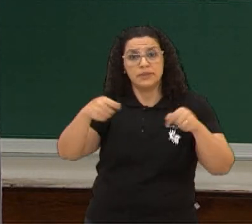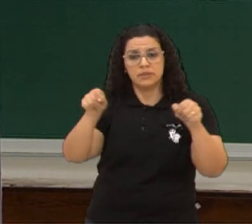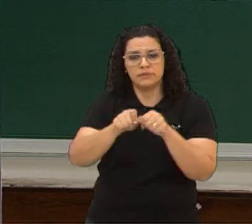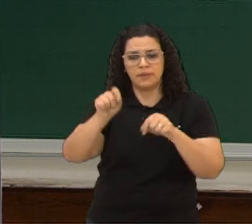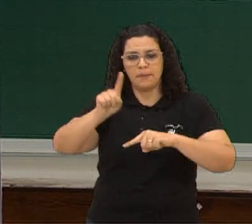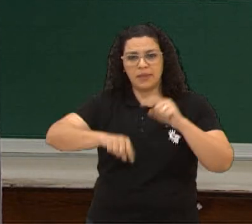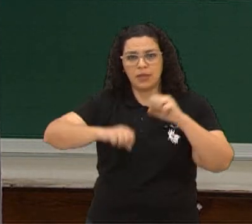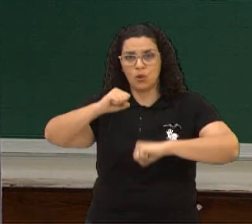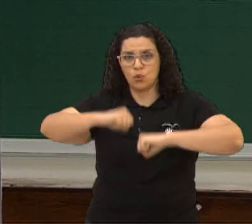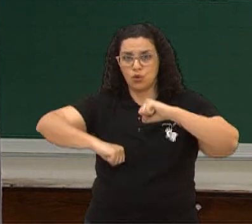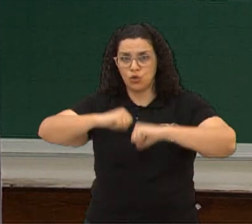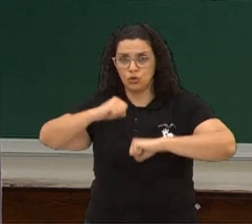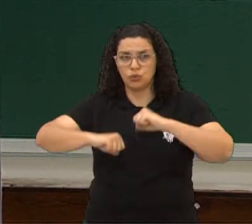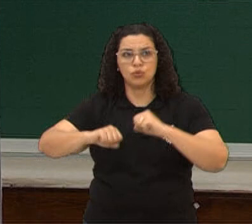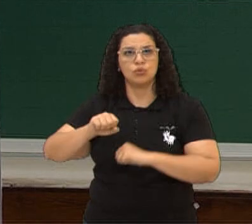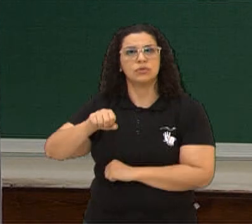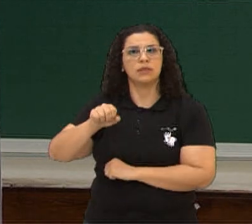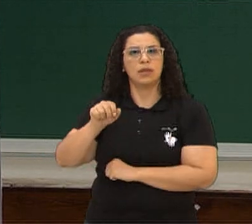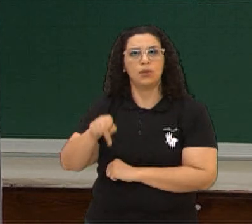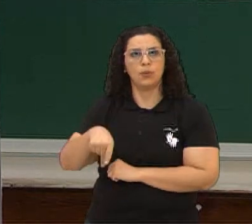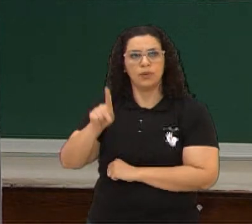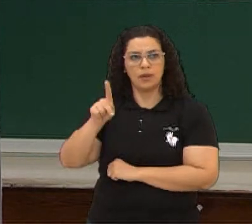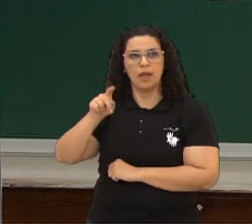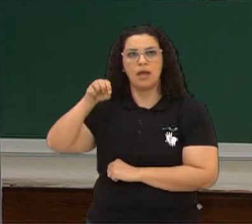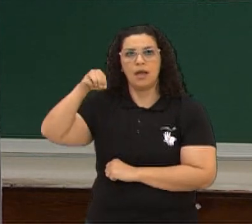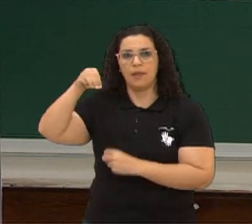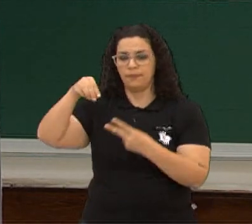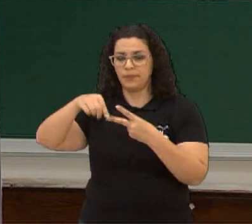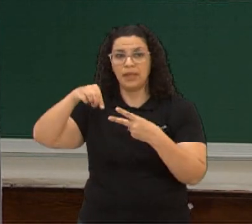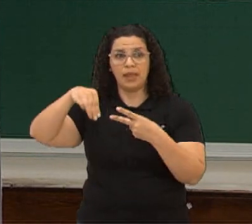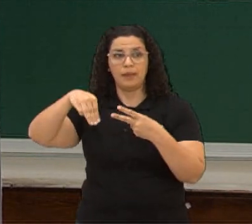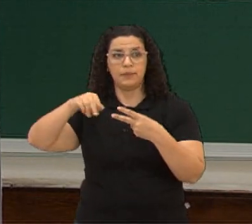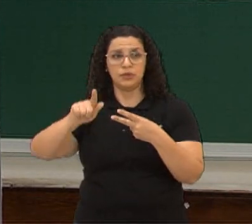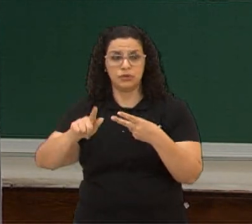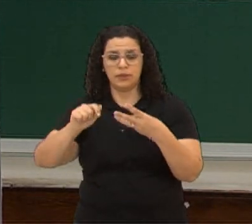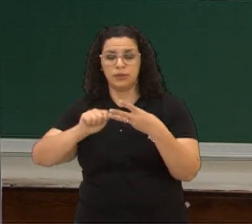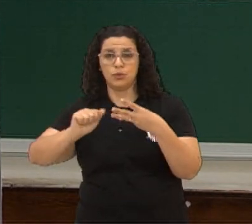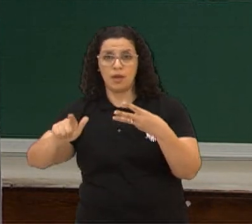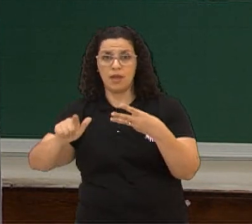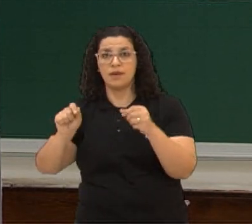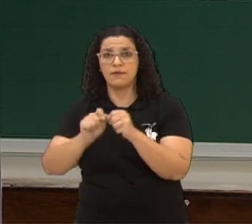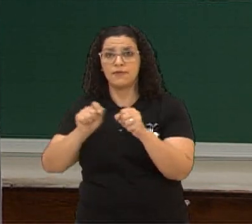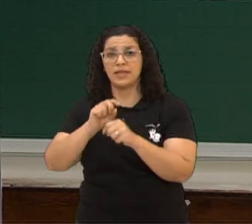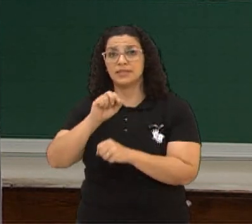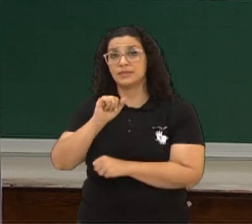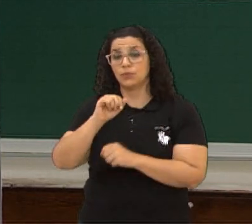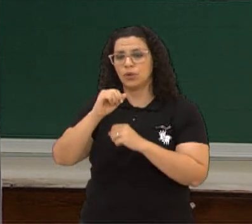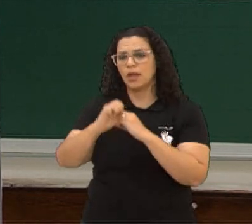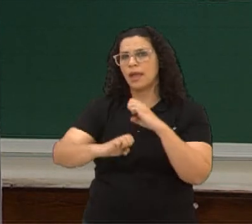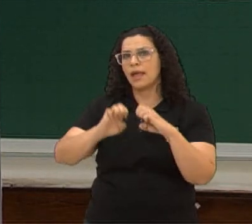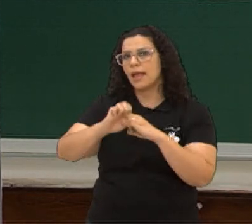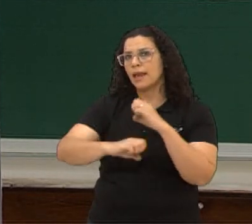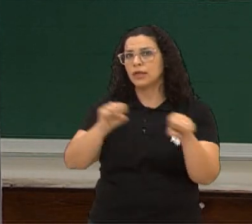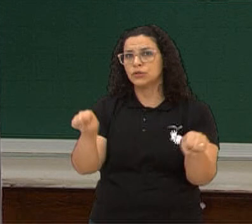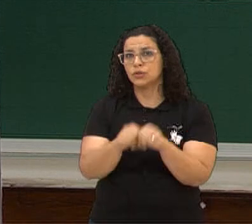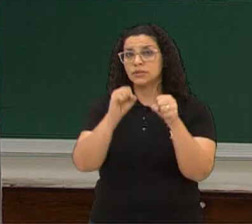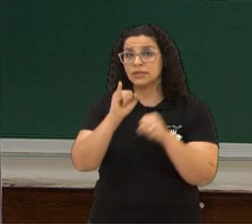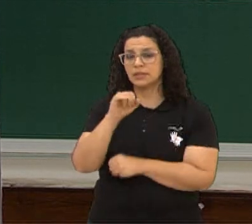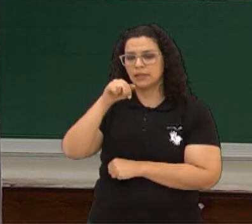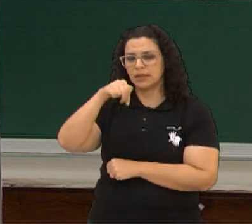produzir industrialmente esses elementos, a gente faz por eletrólise ígnea e não eletrólise aquosa.